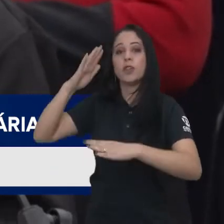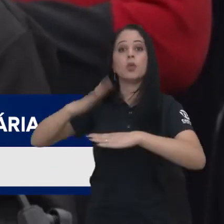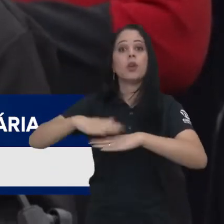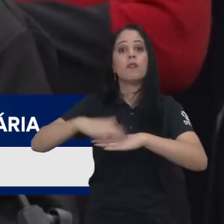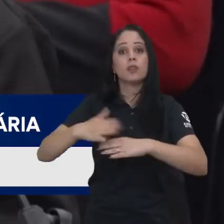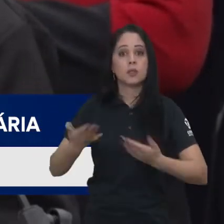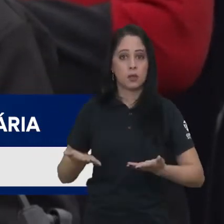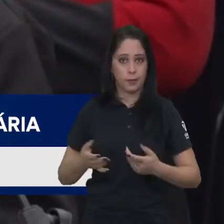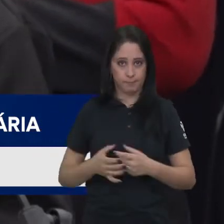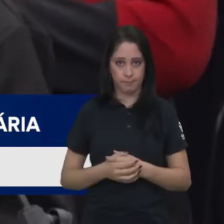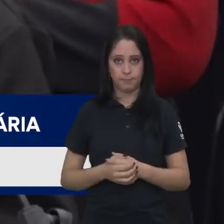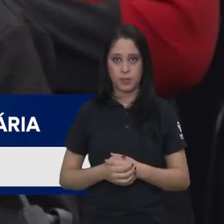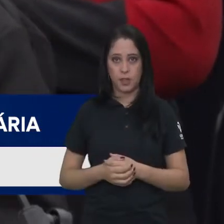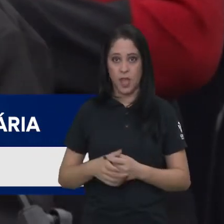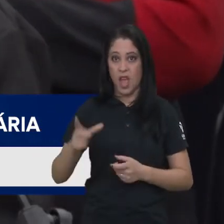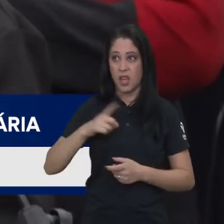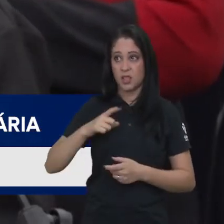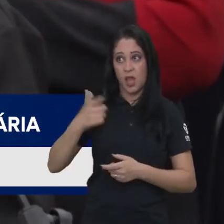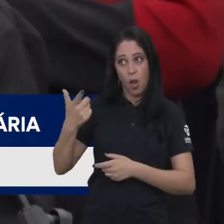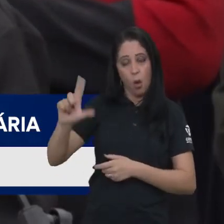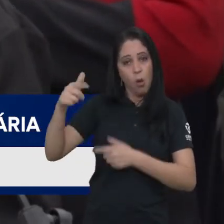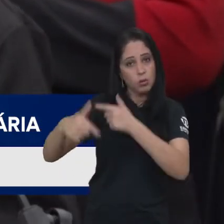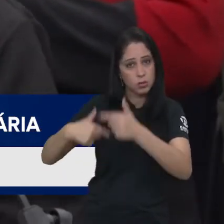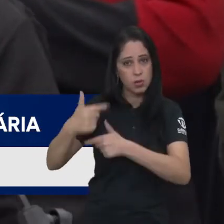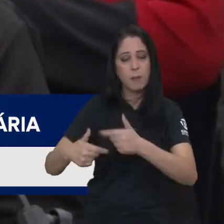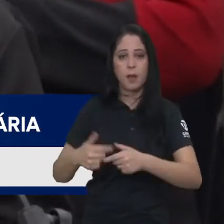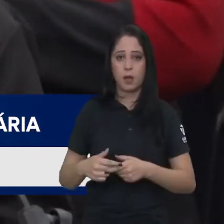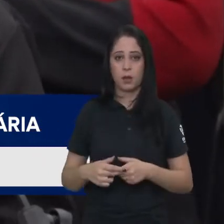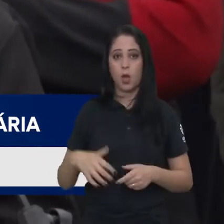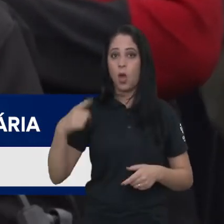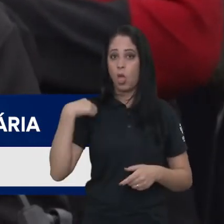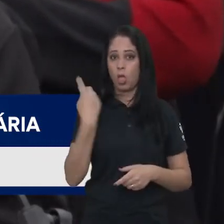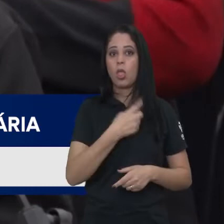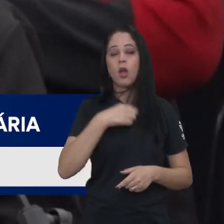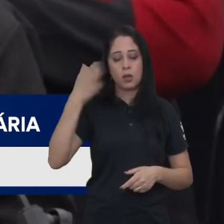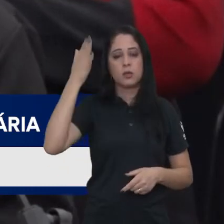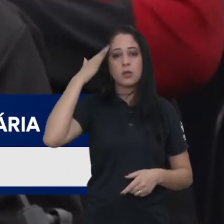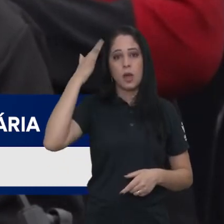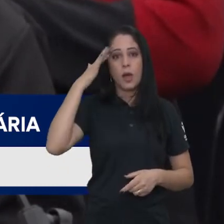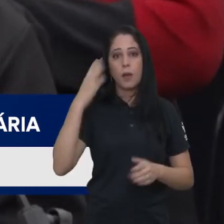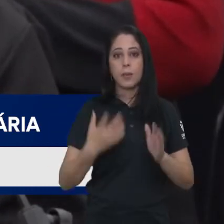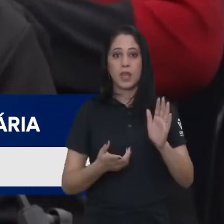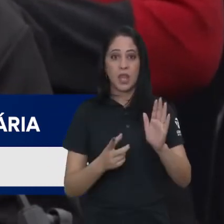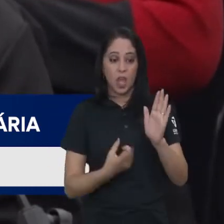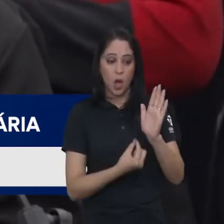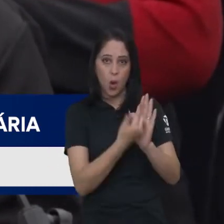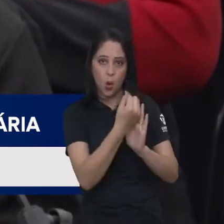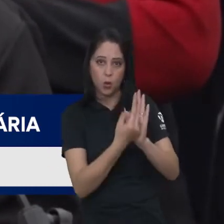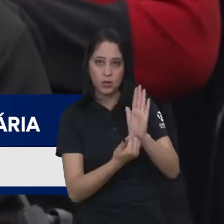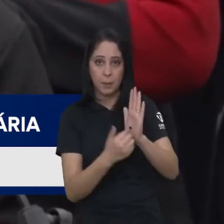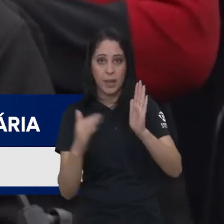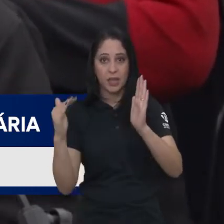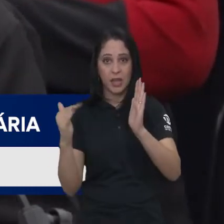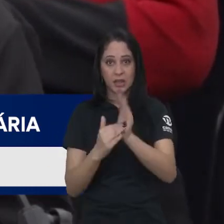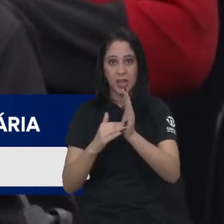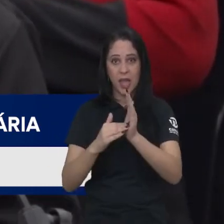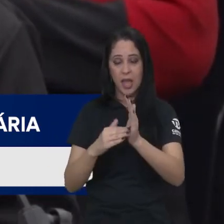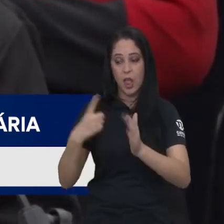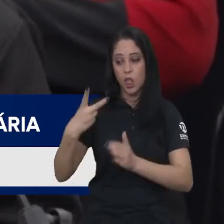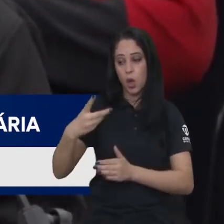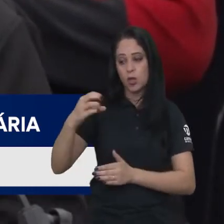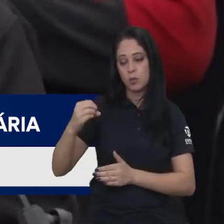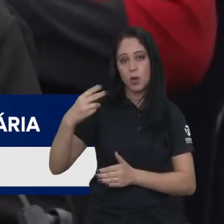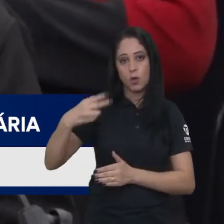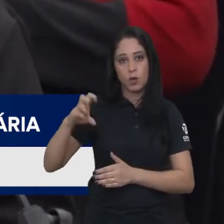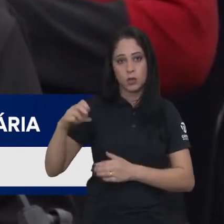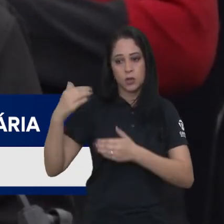porque o executivo ele tem outros propósitos. E nós sabemos que não tem orçamento até 2025 para atender nós.